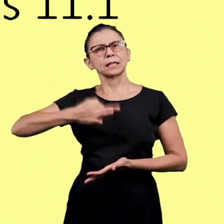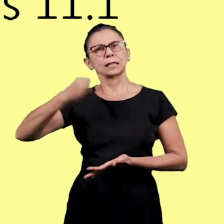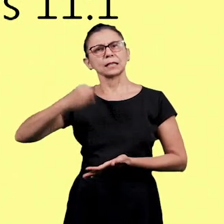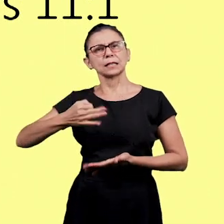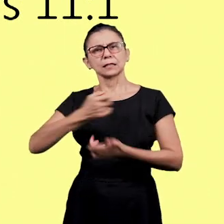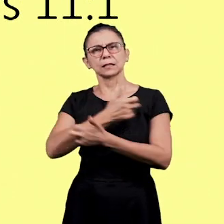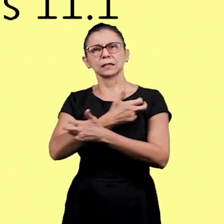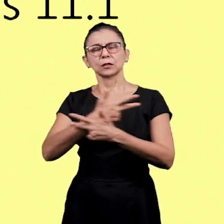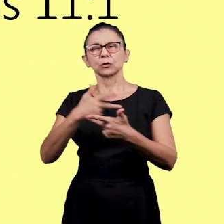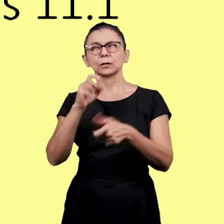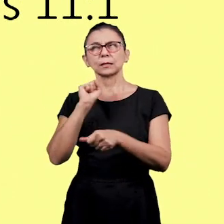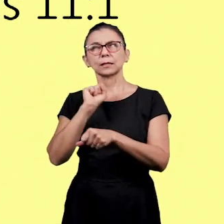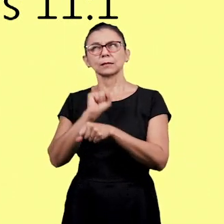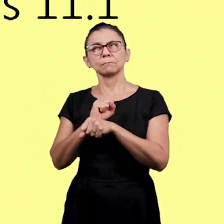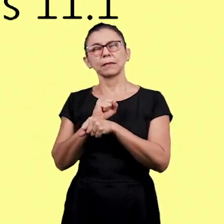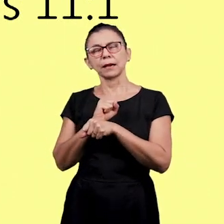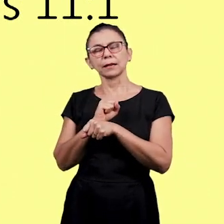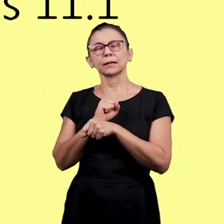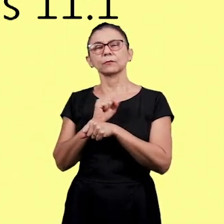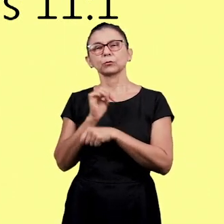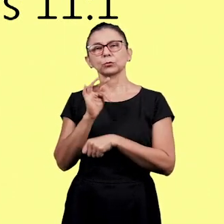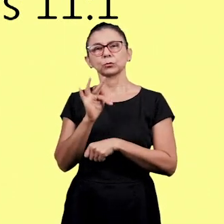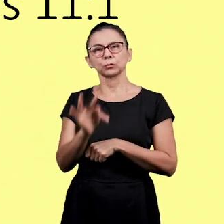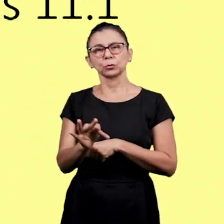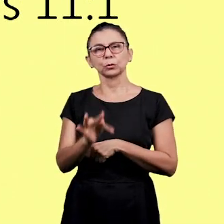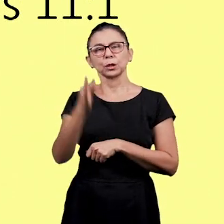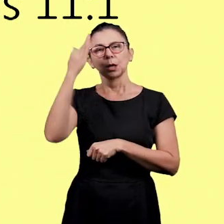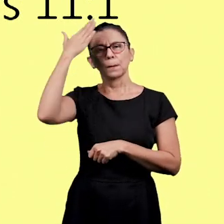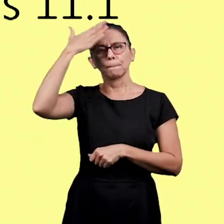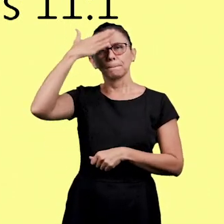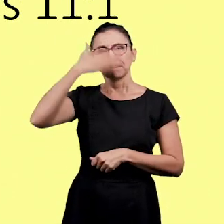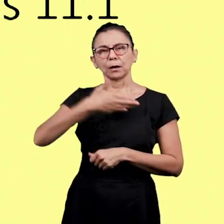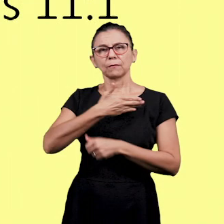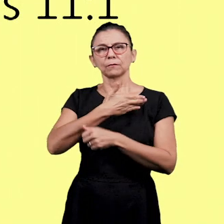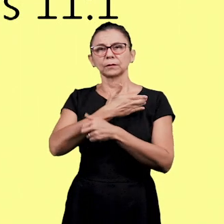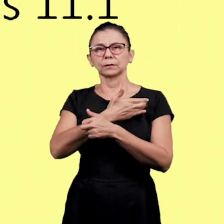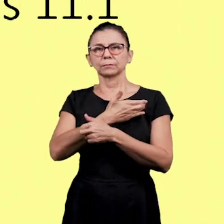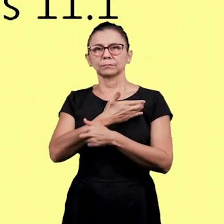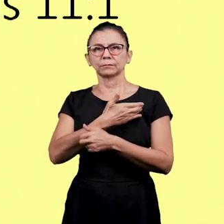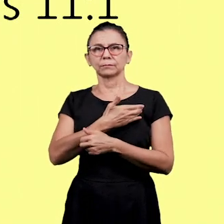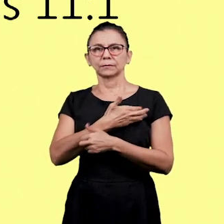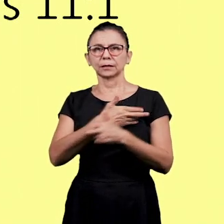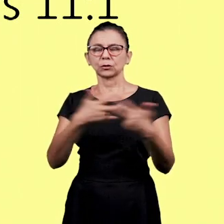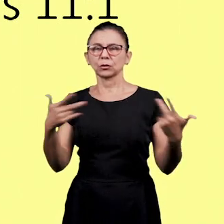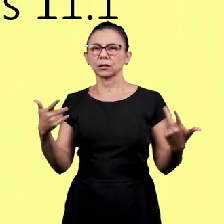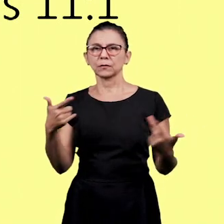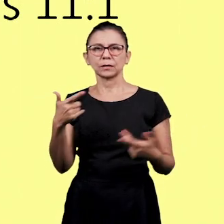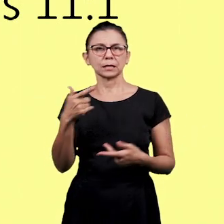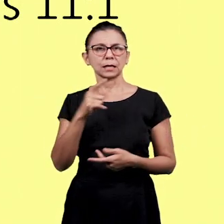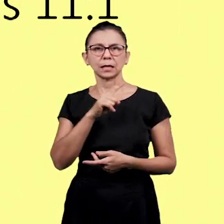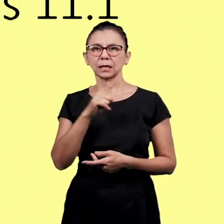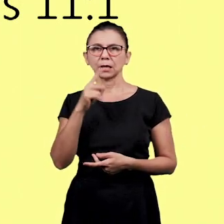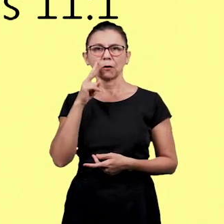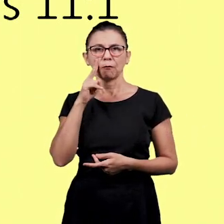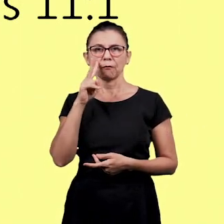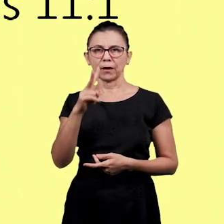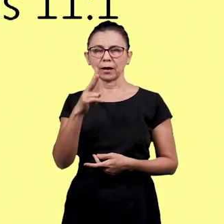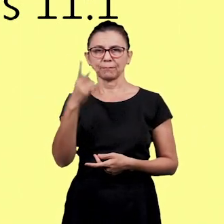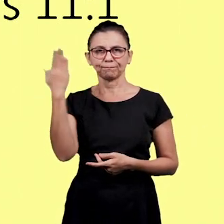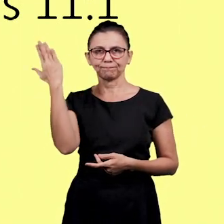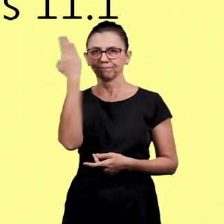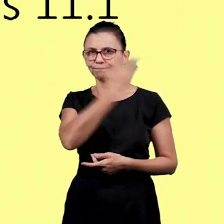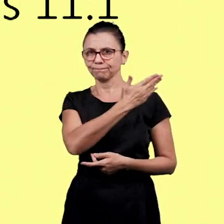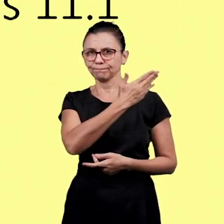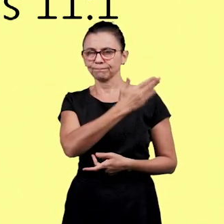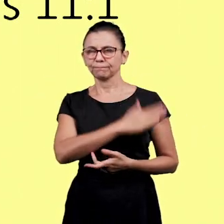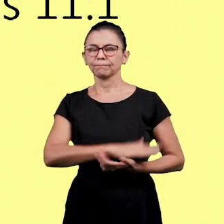se esperam e a prova das coisas que se não veem. A palavra de Deus nos